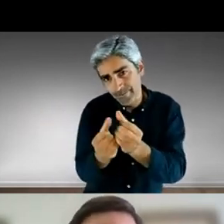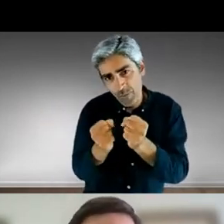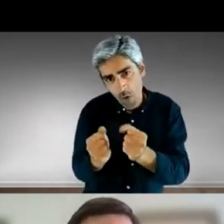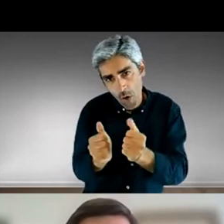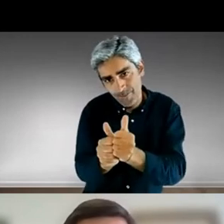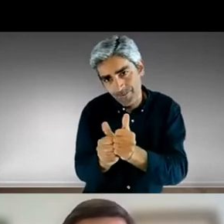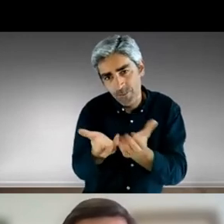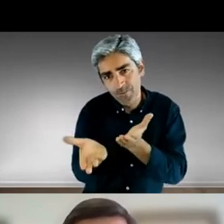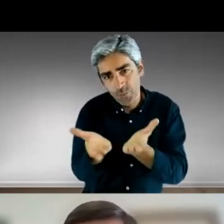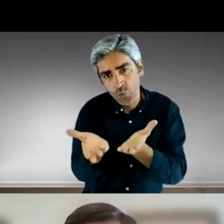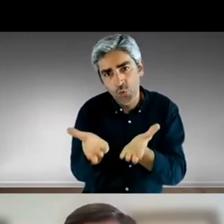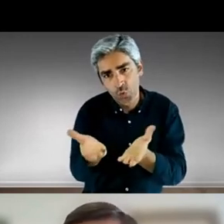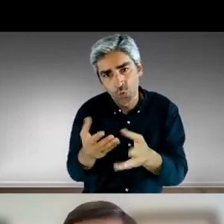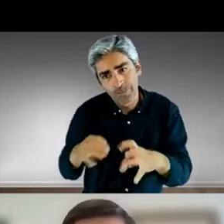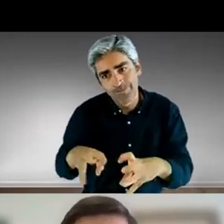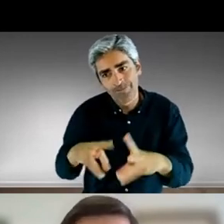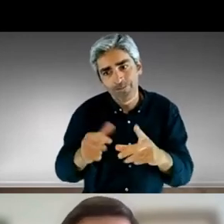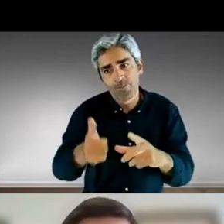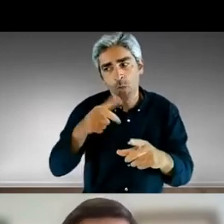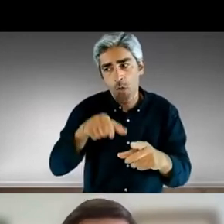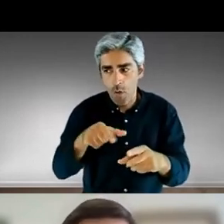ajudar a desenvolver alguém